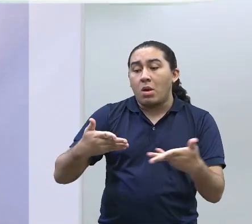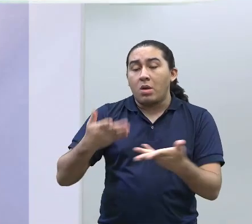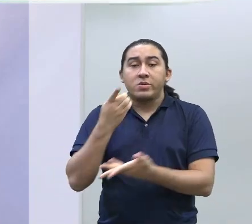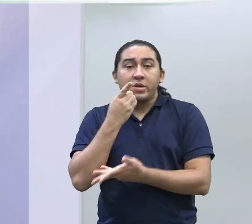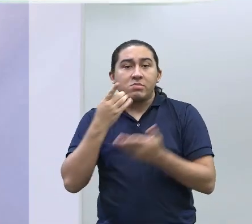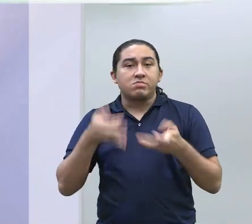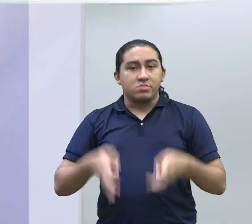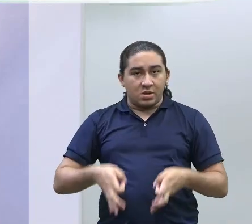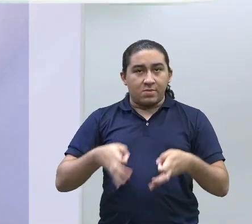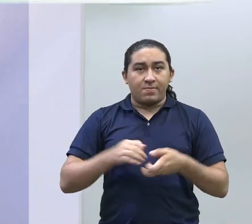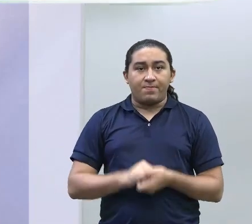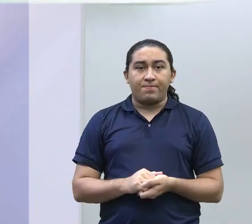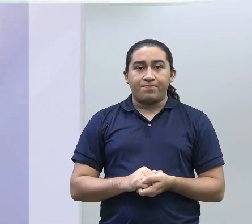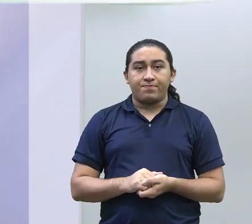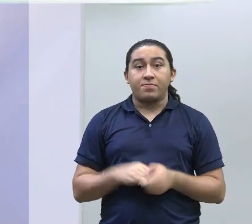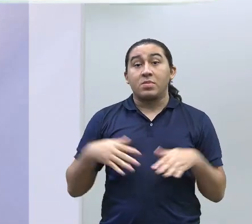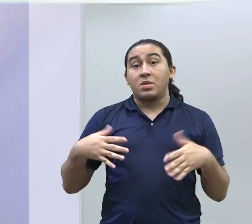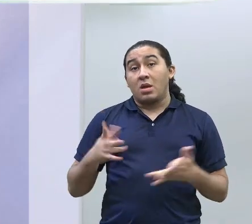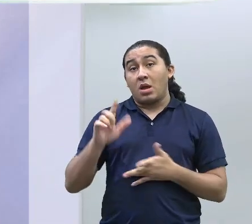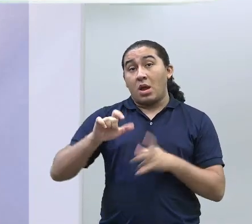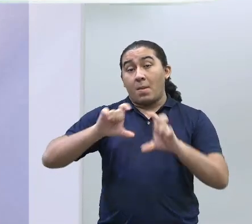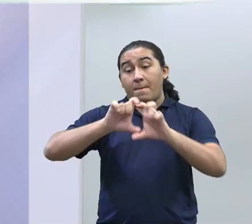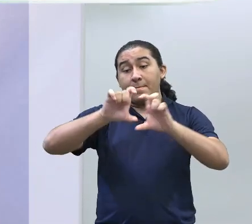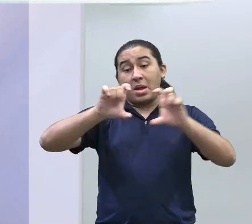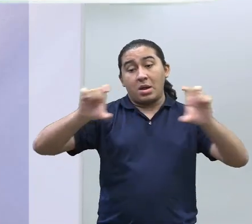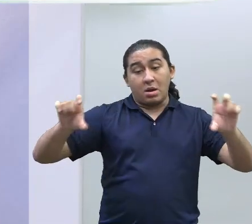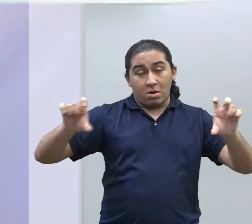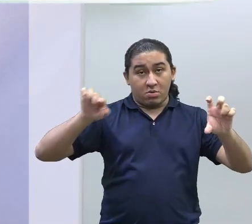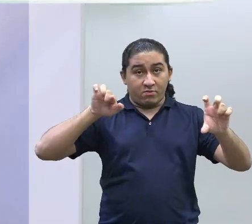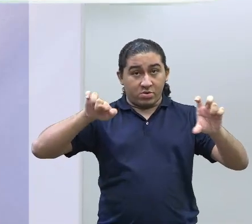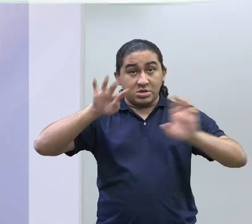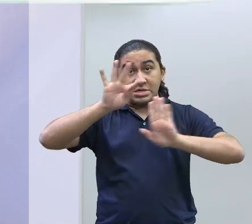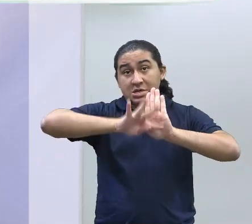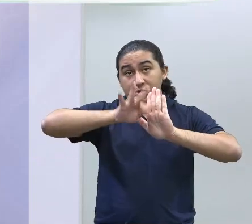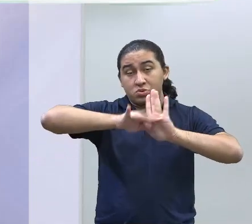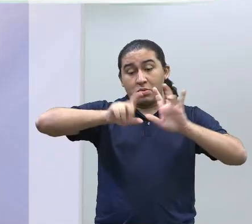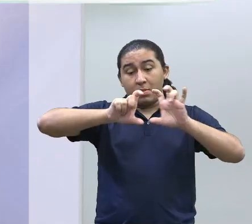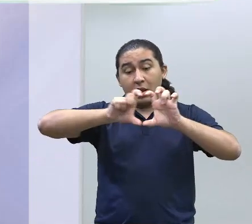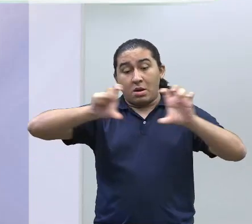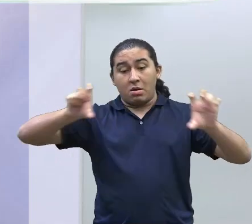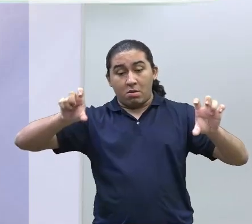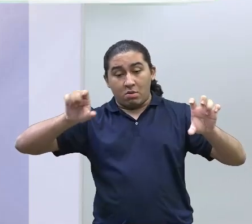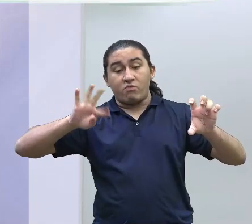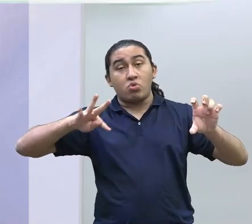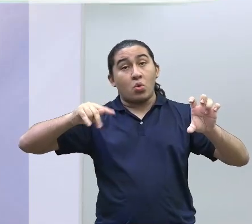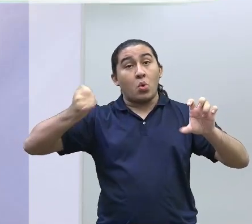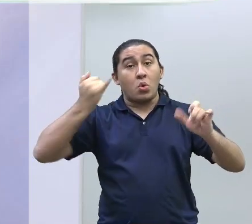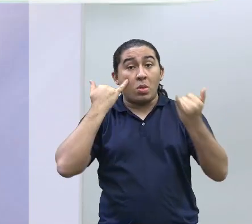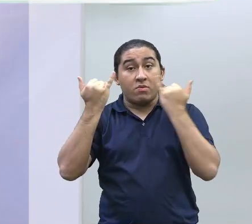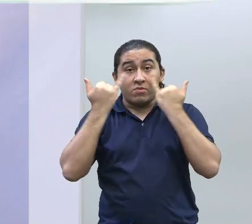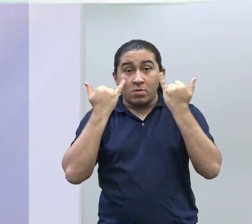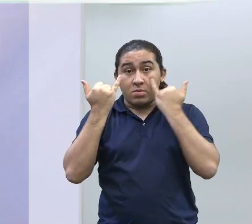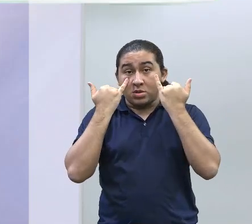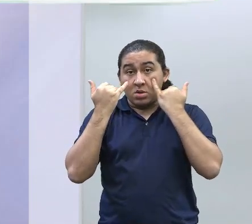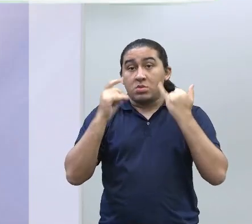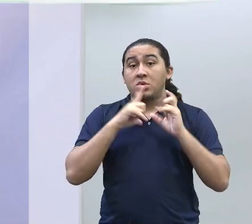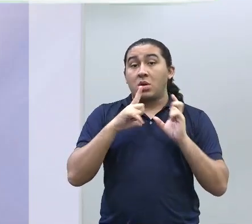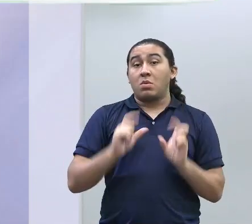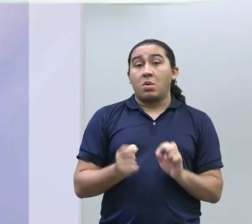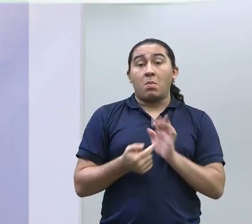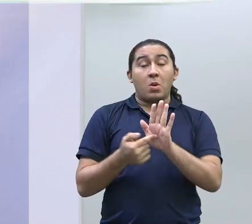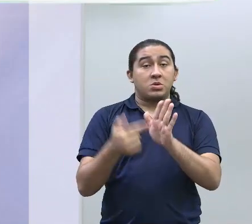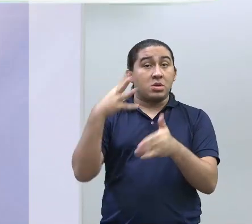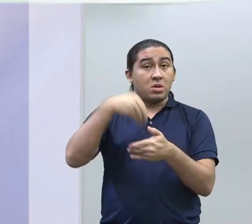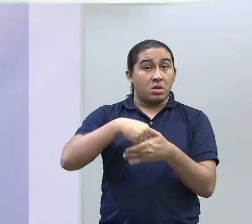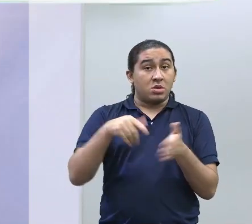um pouquinho. Trata-se de um parágrafo em que todas as informações que estarão contidas